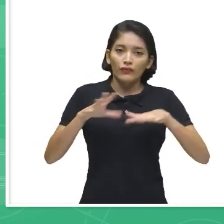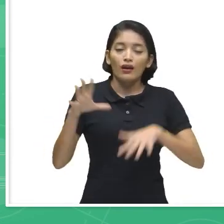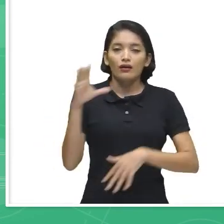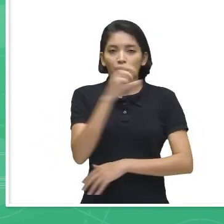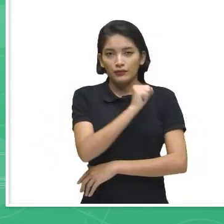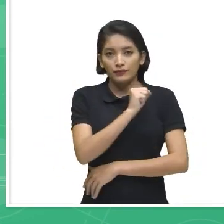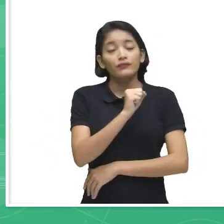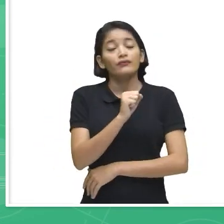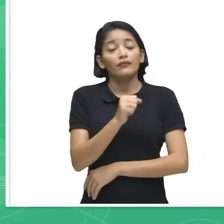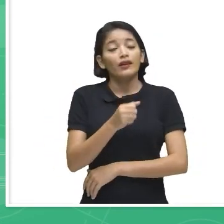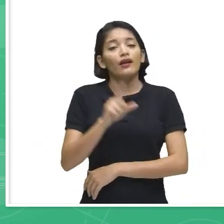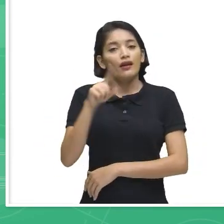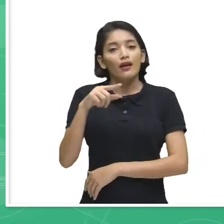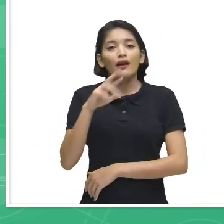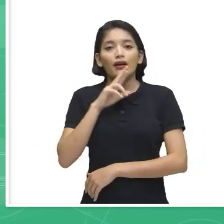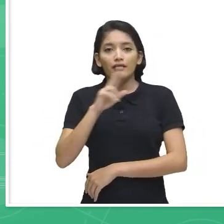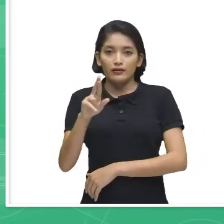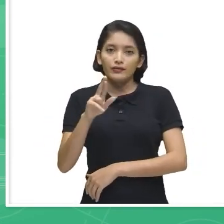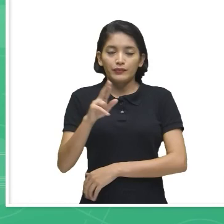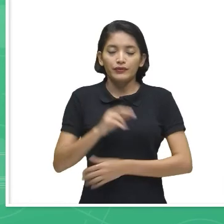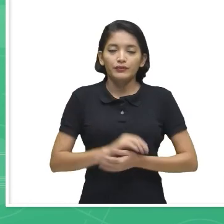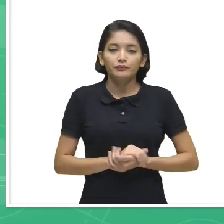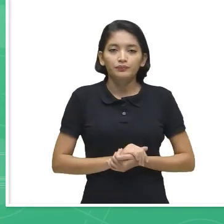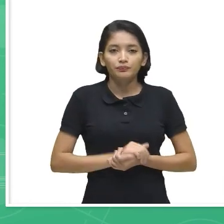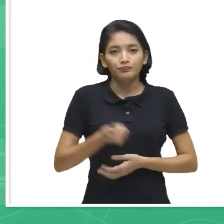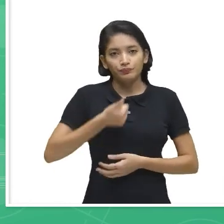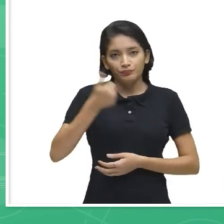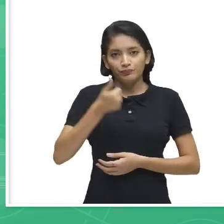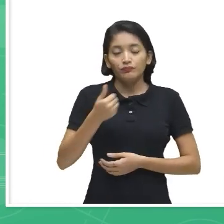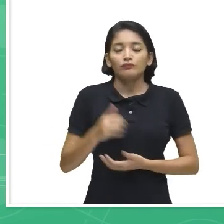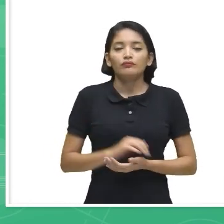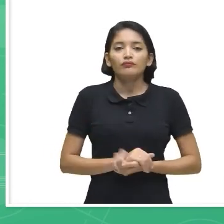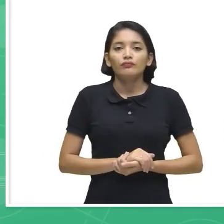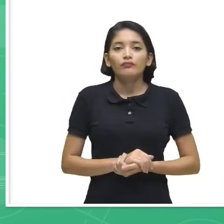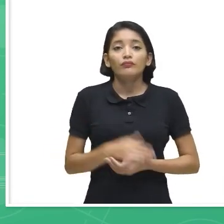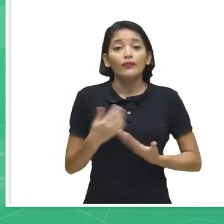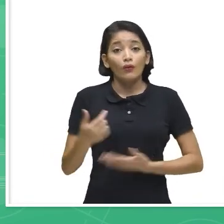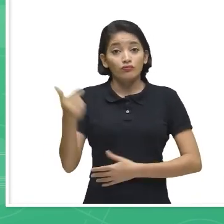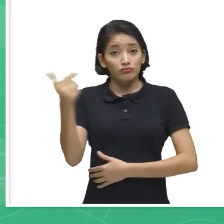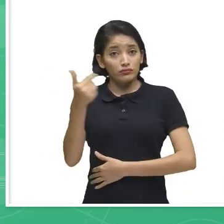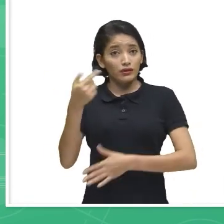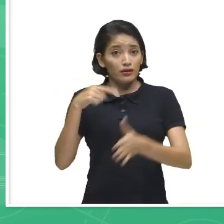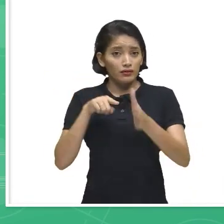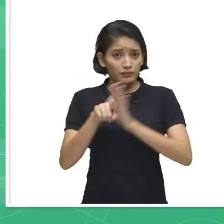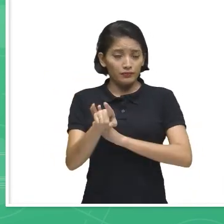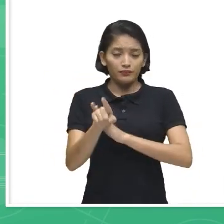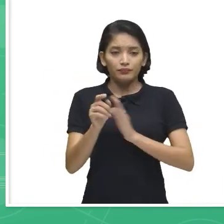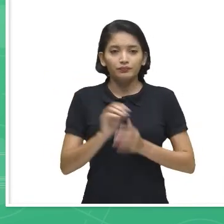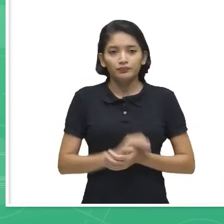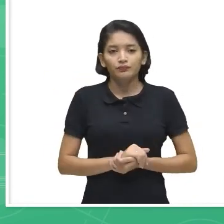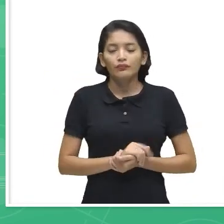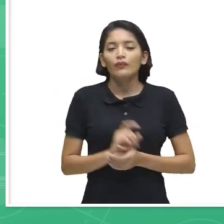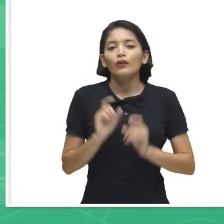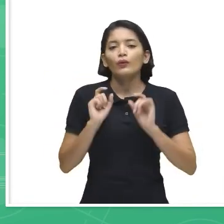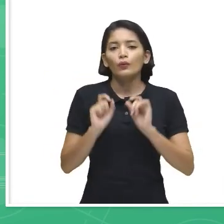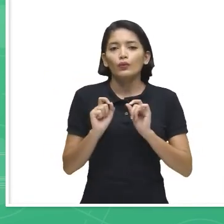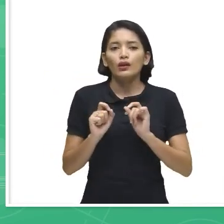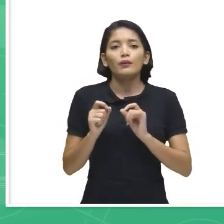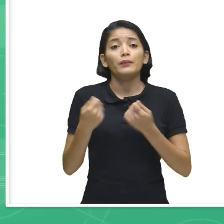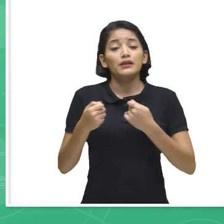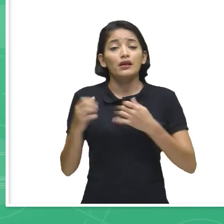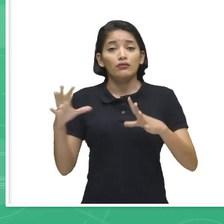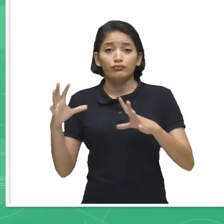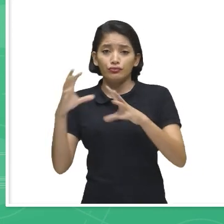da primeira questão quer dizer. Então vamos lá para a segunda questão? Na segunda questão, nós já temos que fazer umas continhas aí.